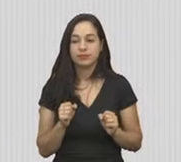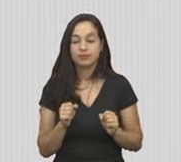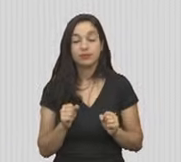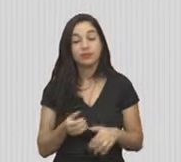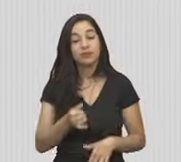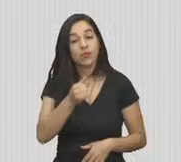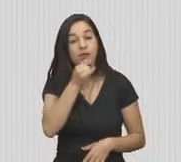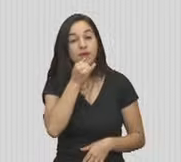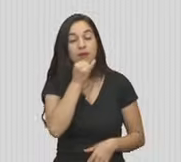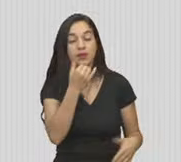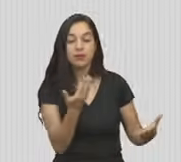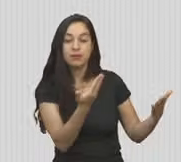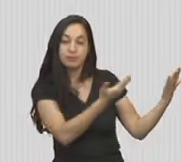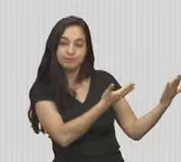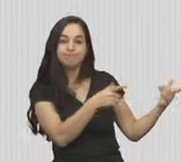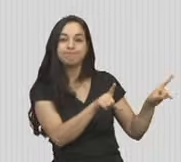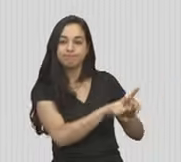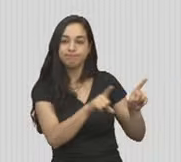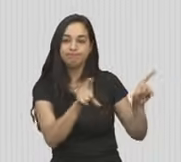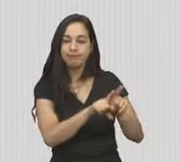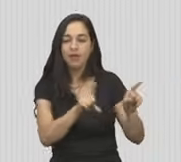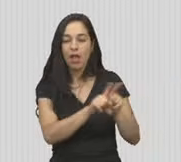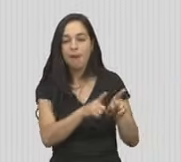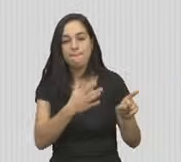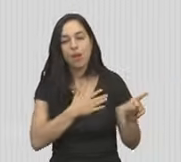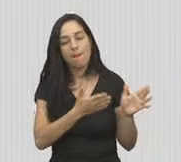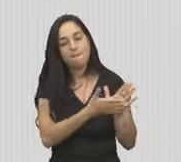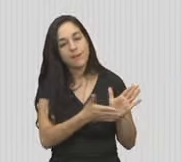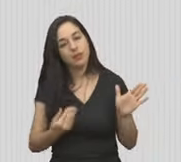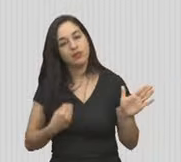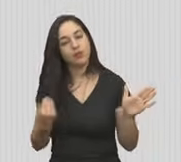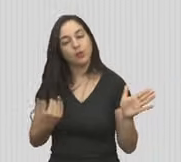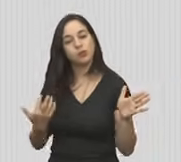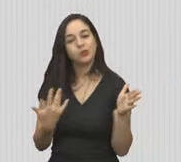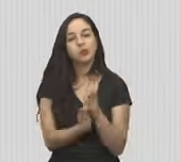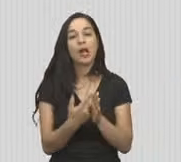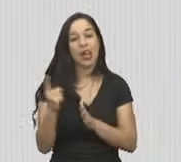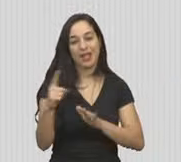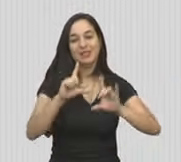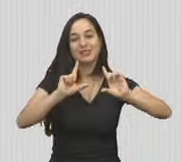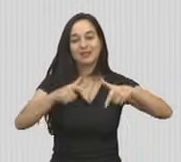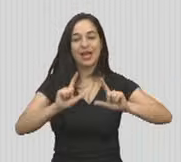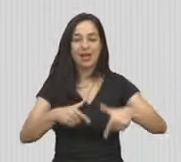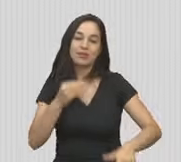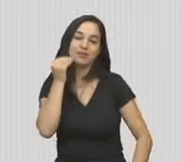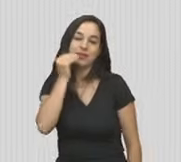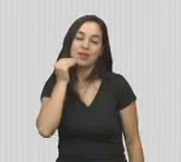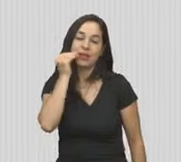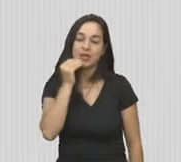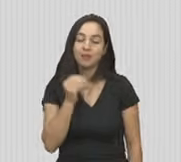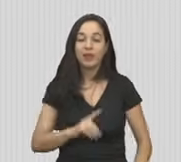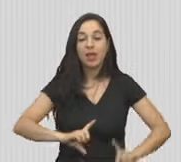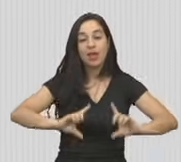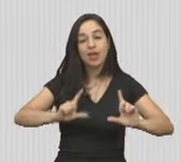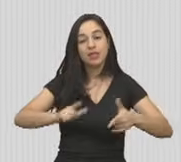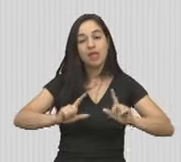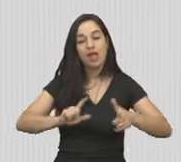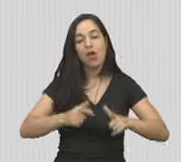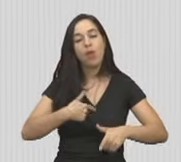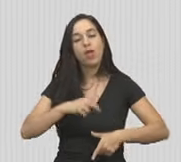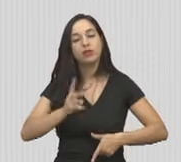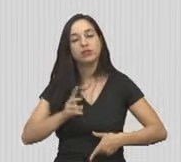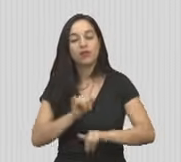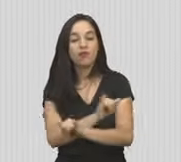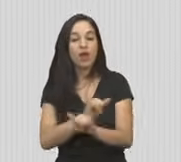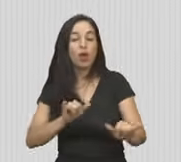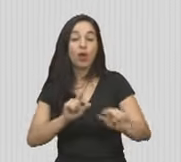Eu trouxe também, obviamente, pela minha trajetória, um exemplo de Israel. Israel é o país que eu cito sempre